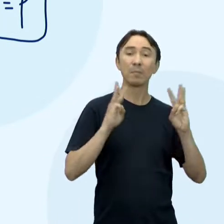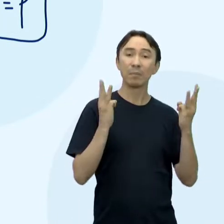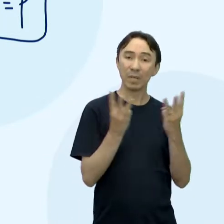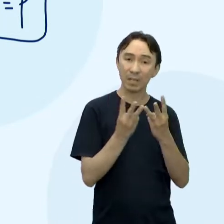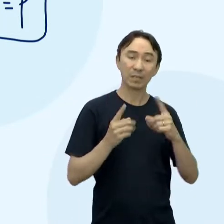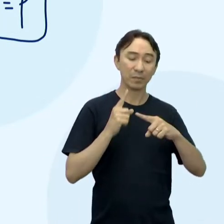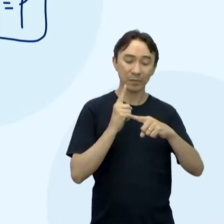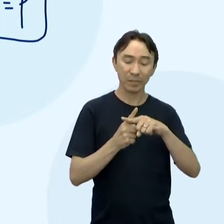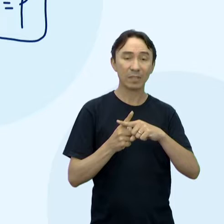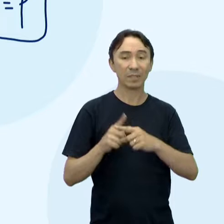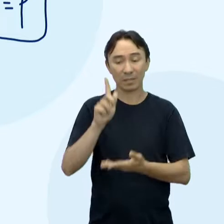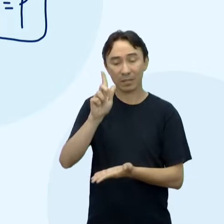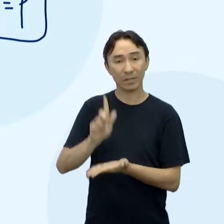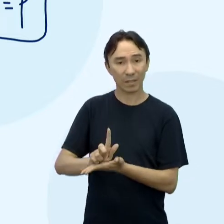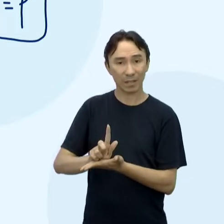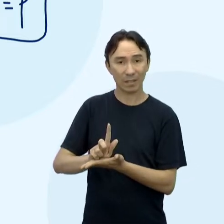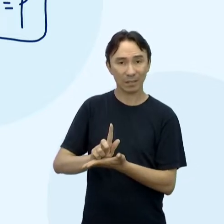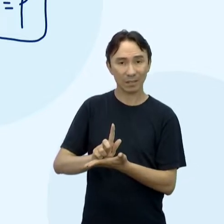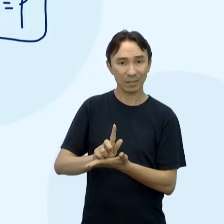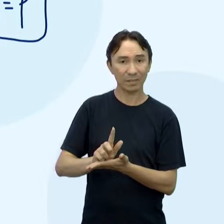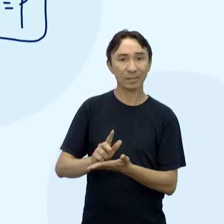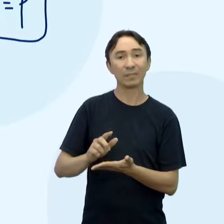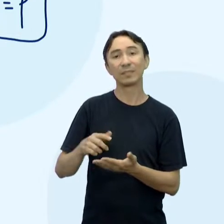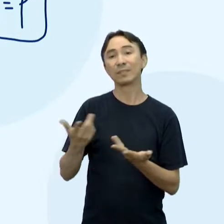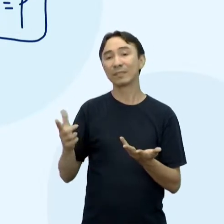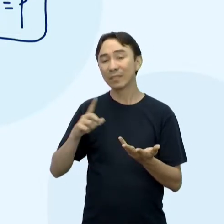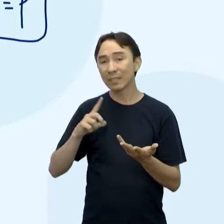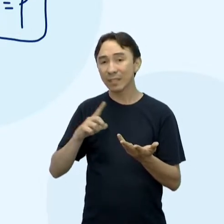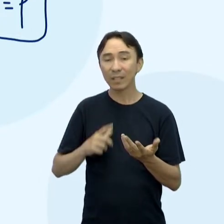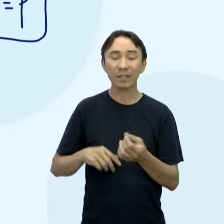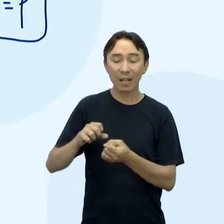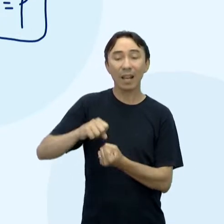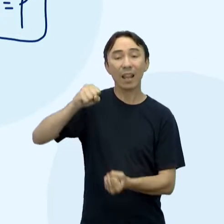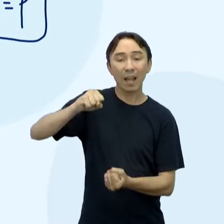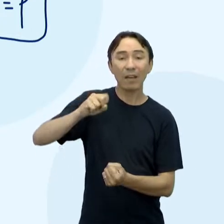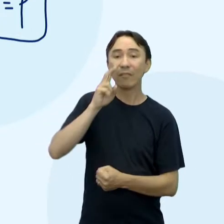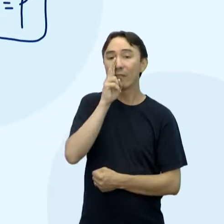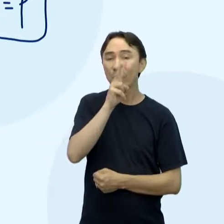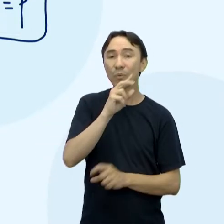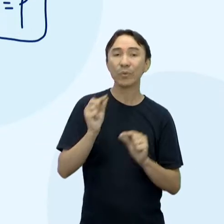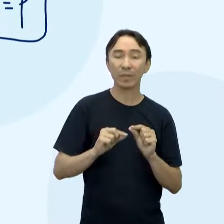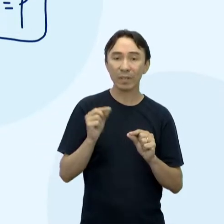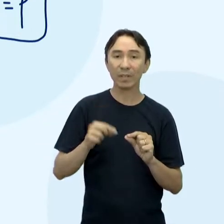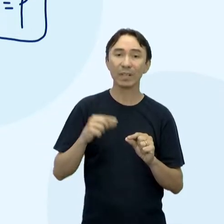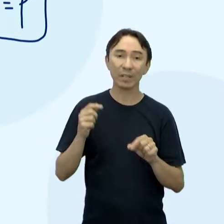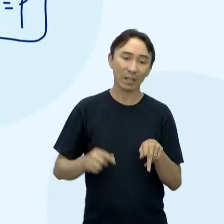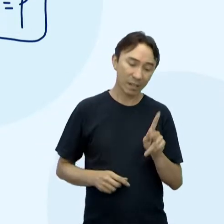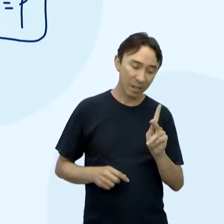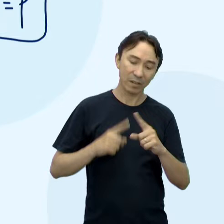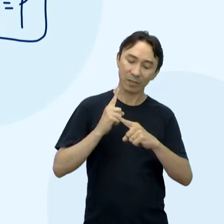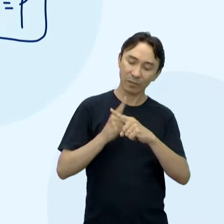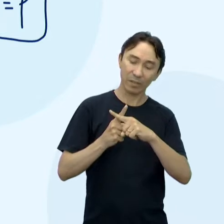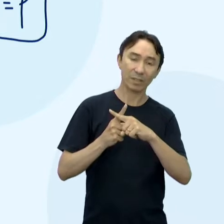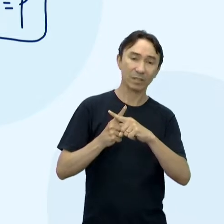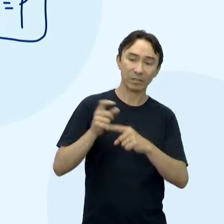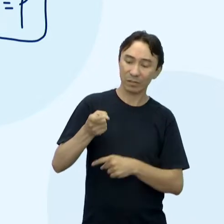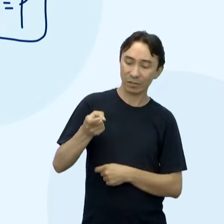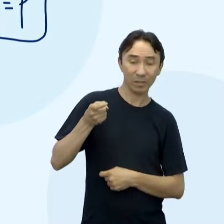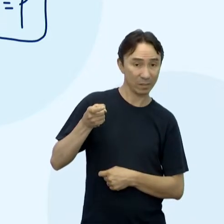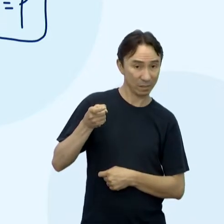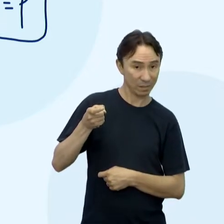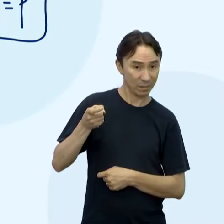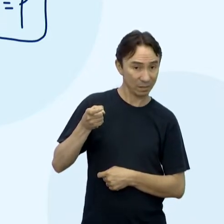gravidade. E a força elástica? É a constante multiplicado pela deformação da mola, o x. Então, daí eu